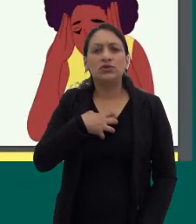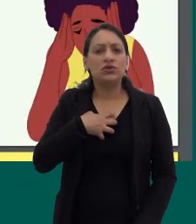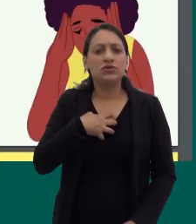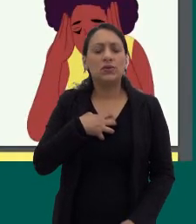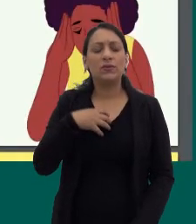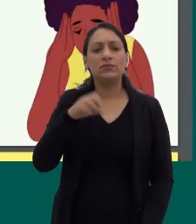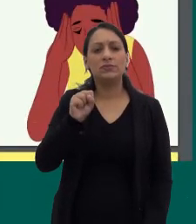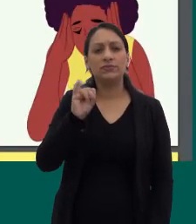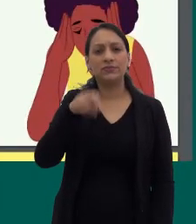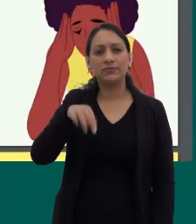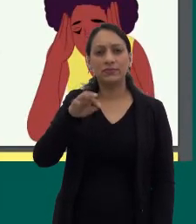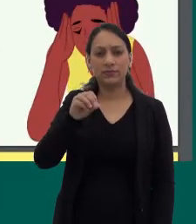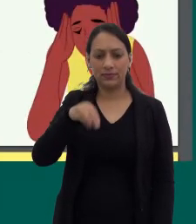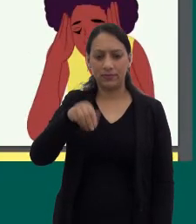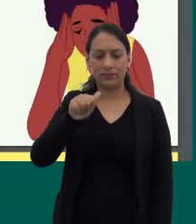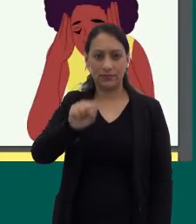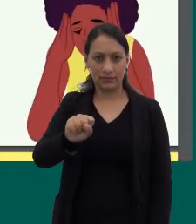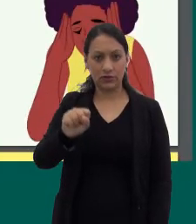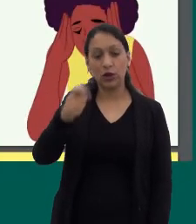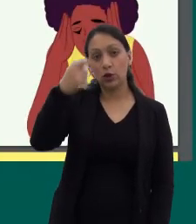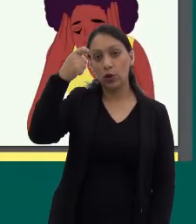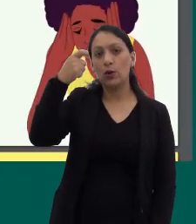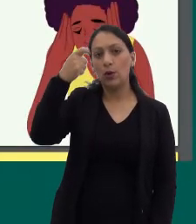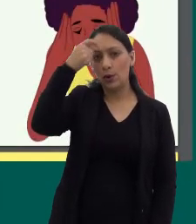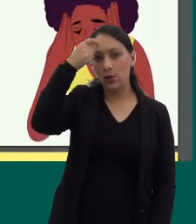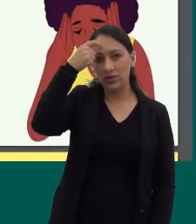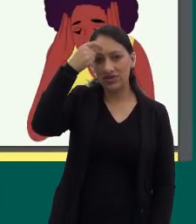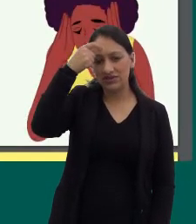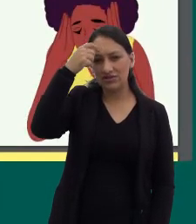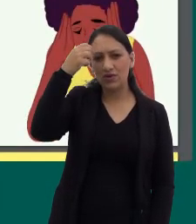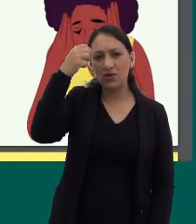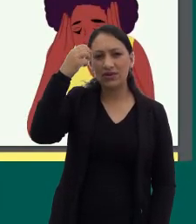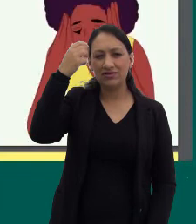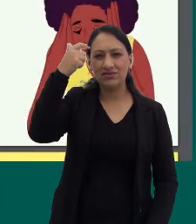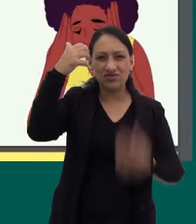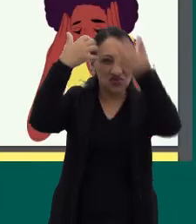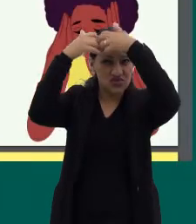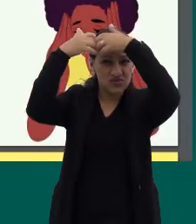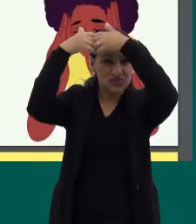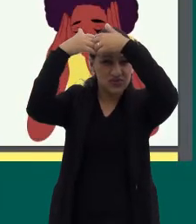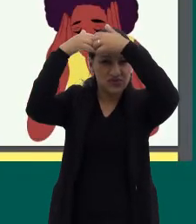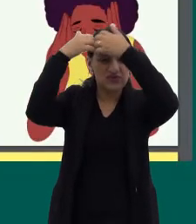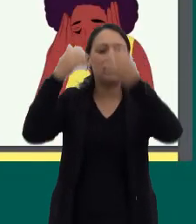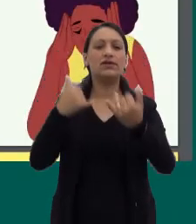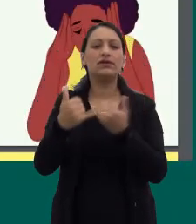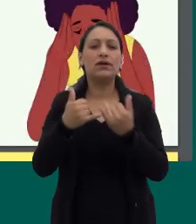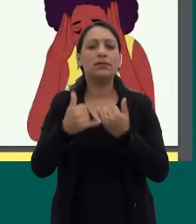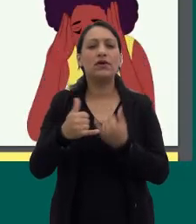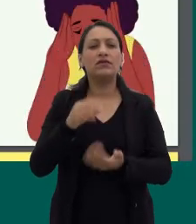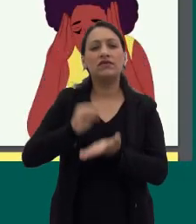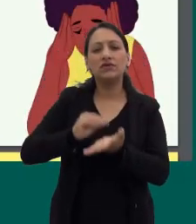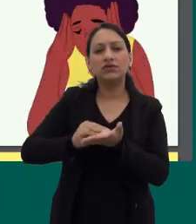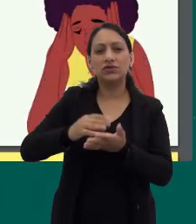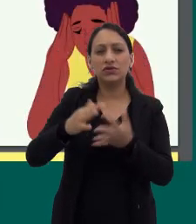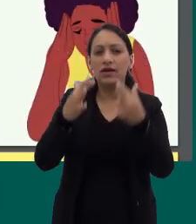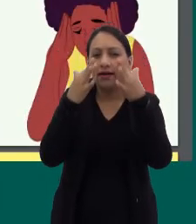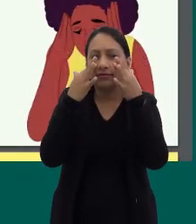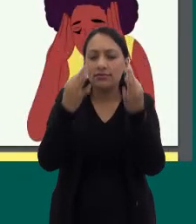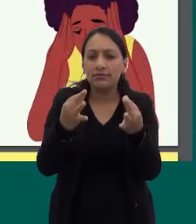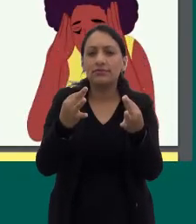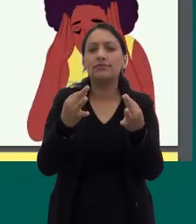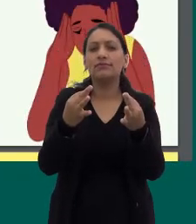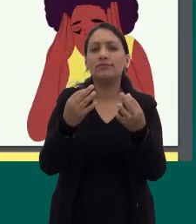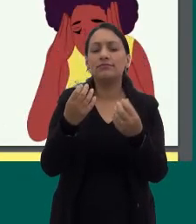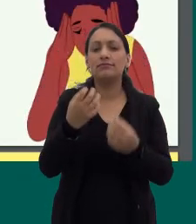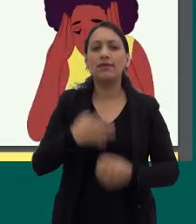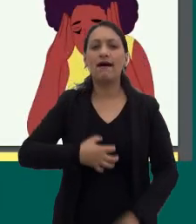fixo, né? Assim, da ansiedade em si, uma dificuldade de concentração, uma irritabilidade constante, pensamento